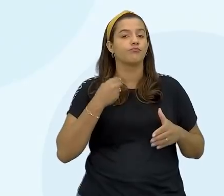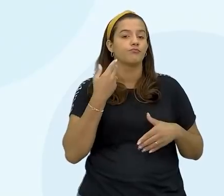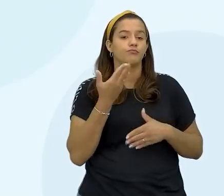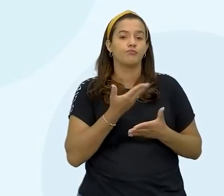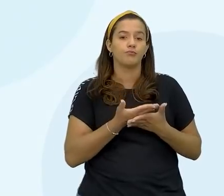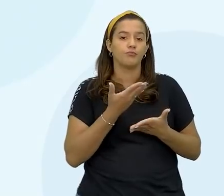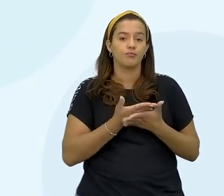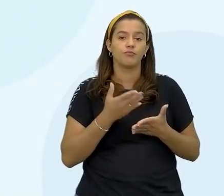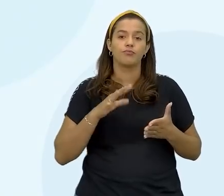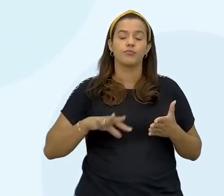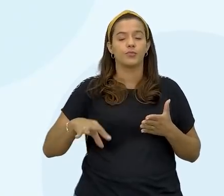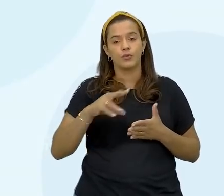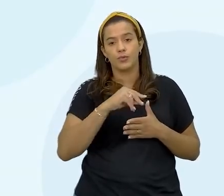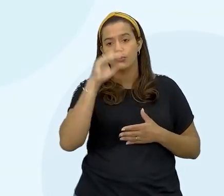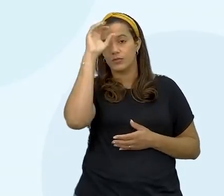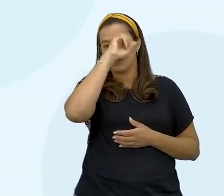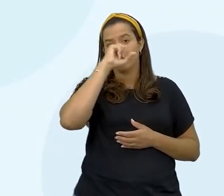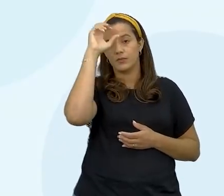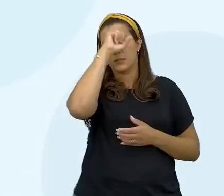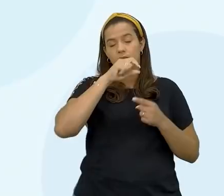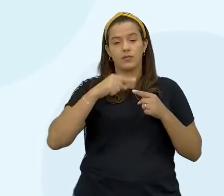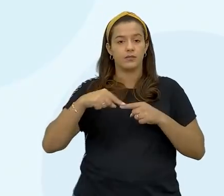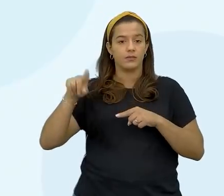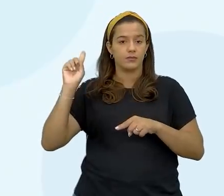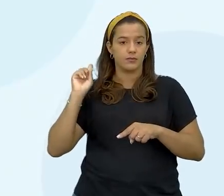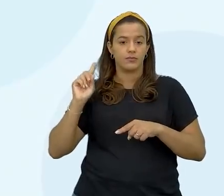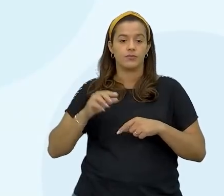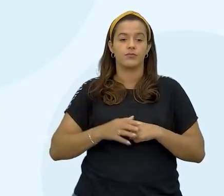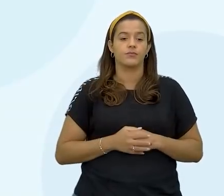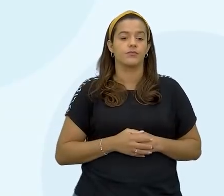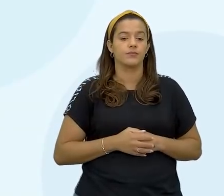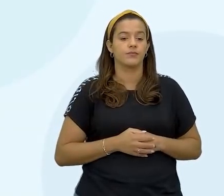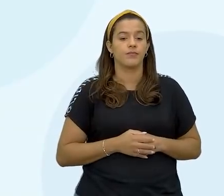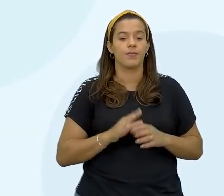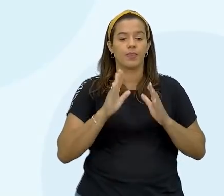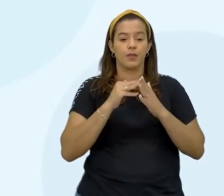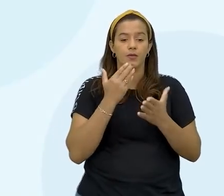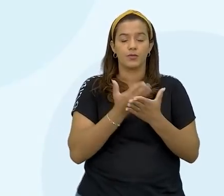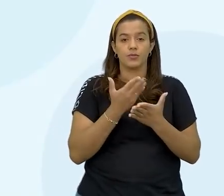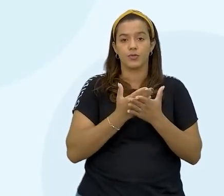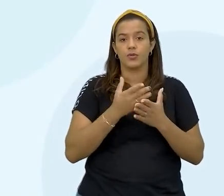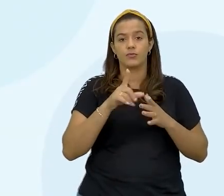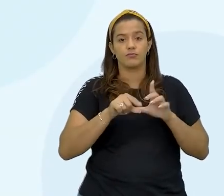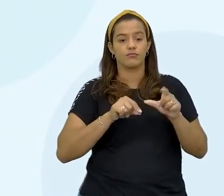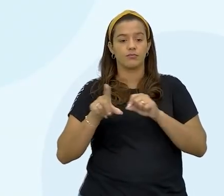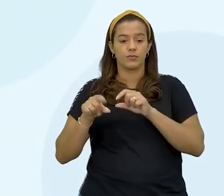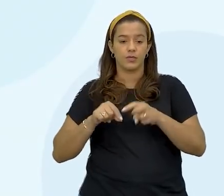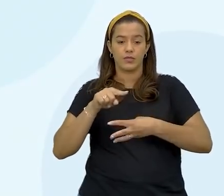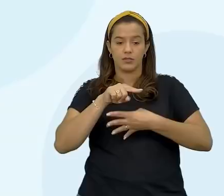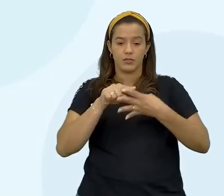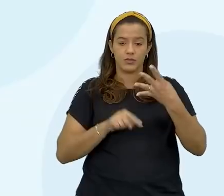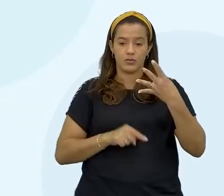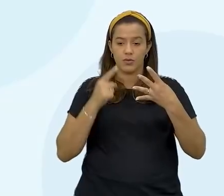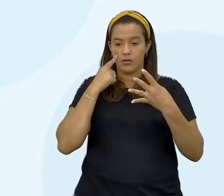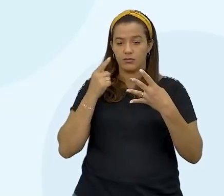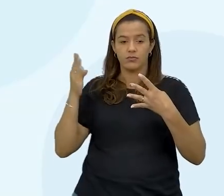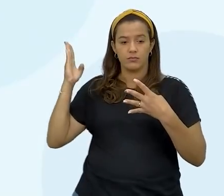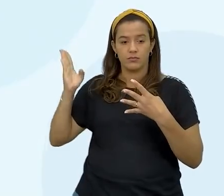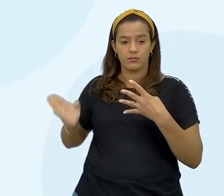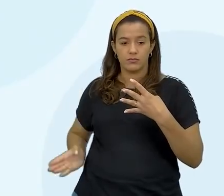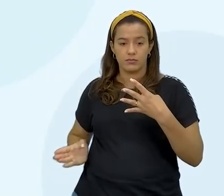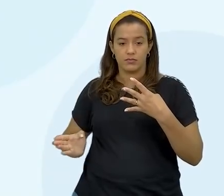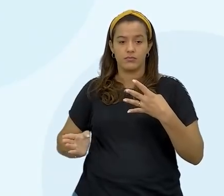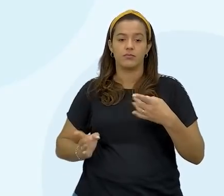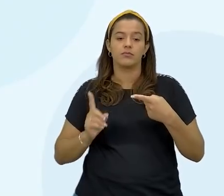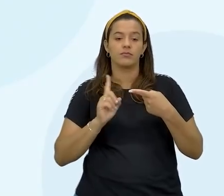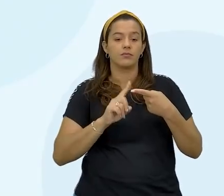dos percursos de aprendizagens anteriores. Então, a escola selecionou o quê? Essas 4 habilidades.